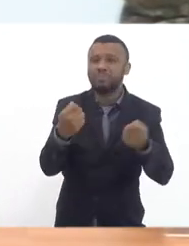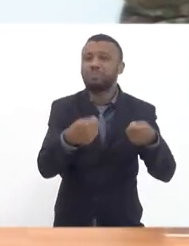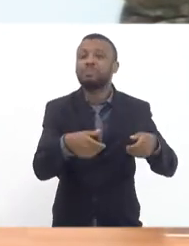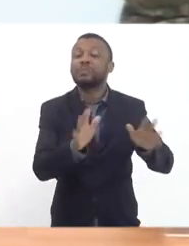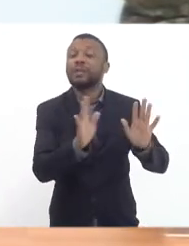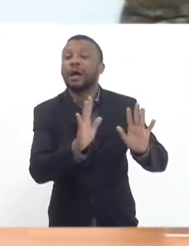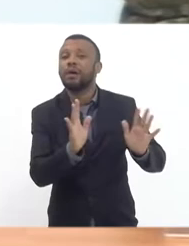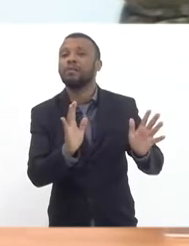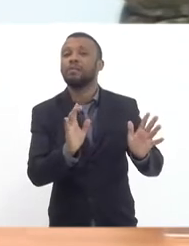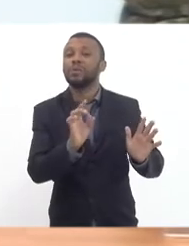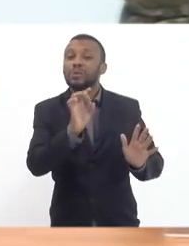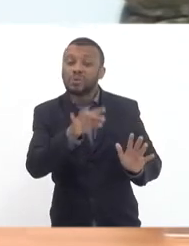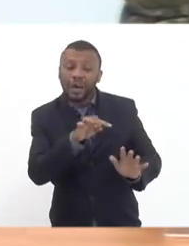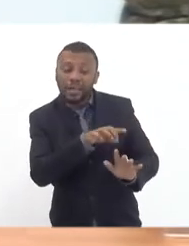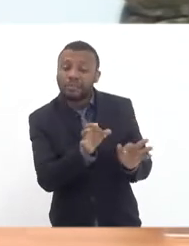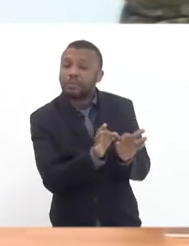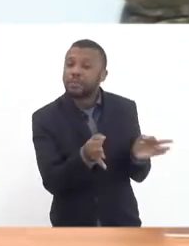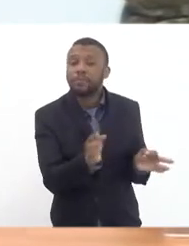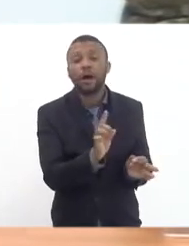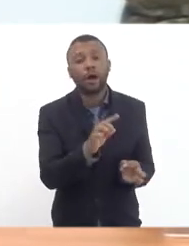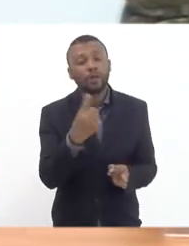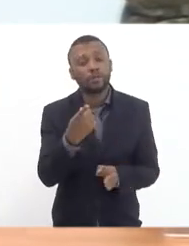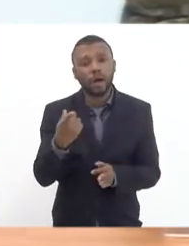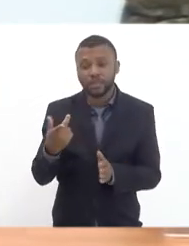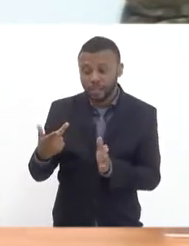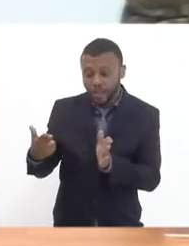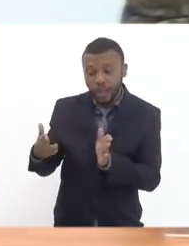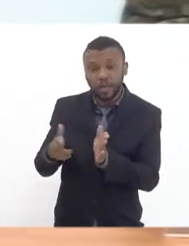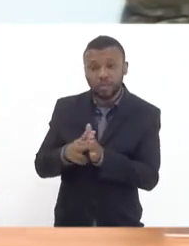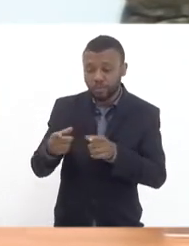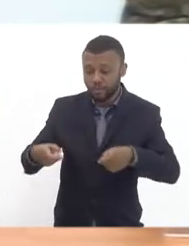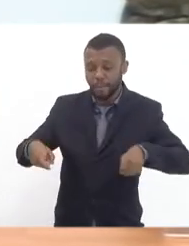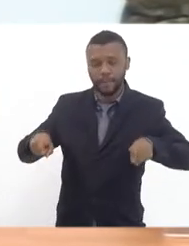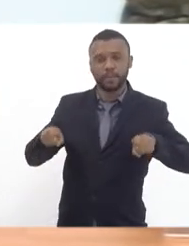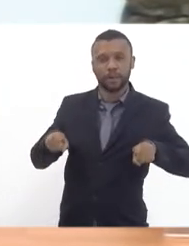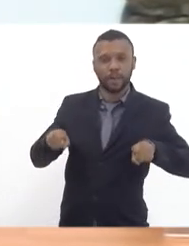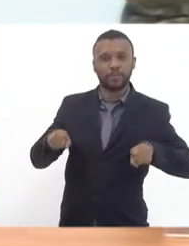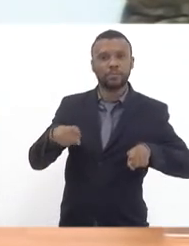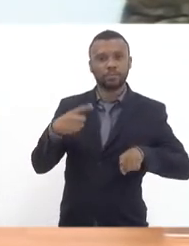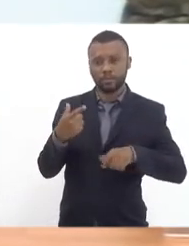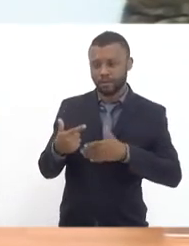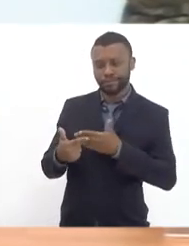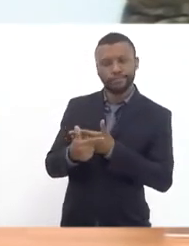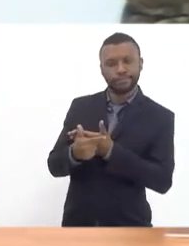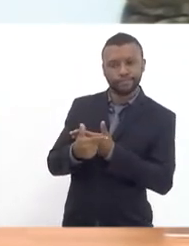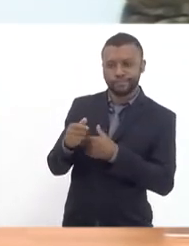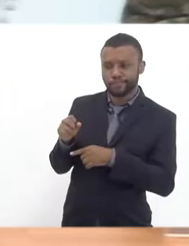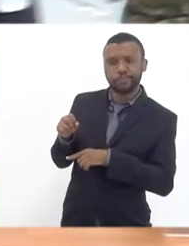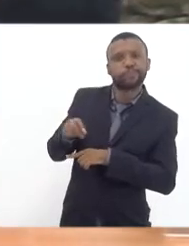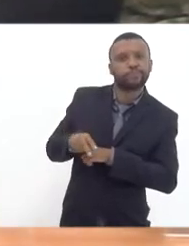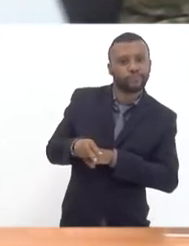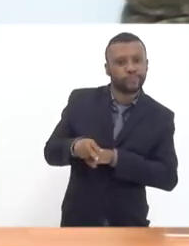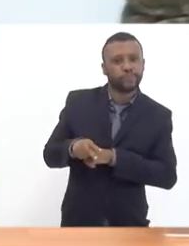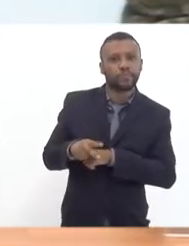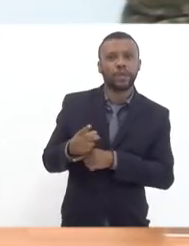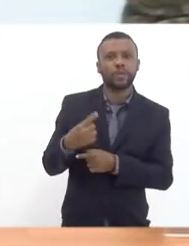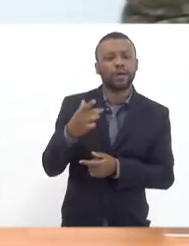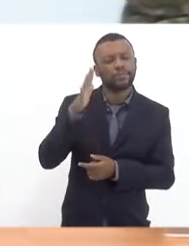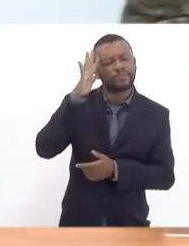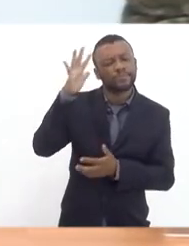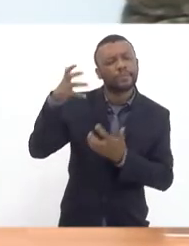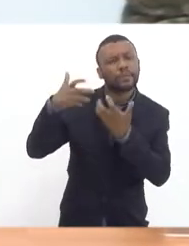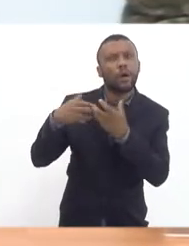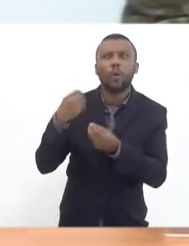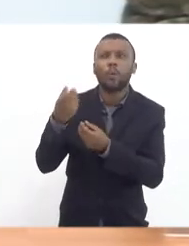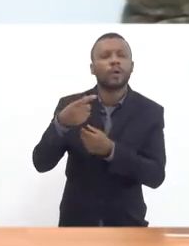quando a gente assumiu o mandato com o olhar de como a gente pode contribuir para o desenvolvimento do Estado. Como é que a gente